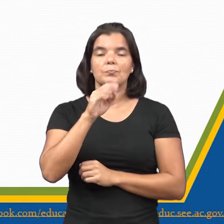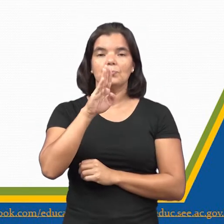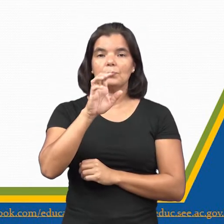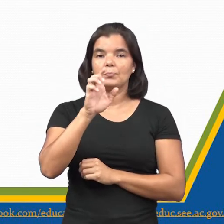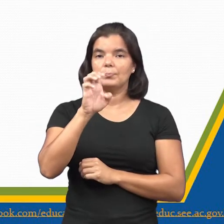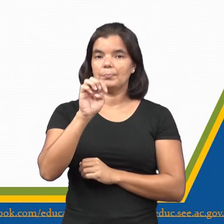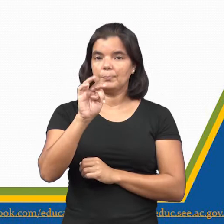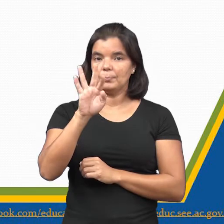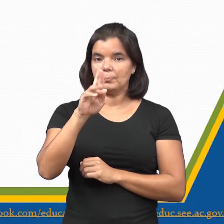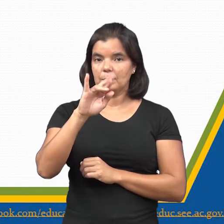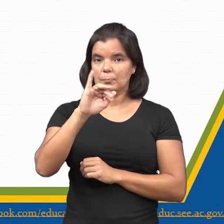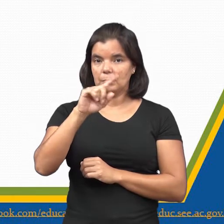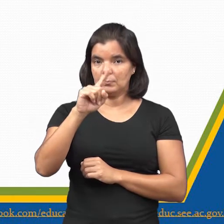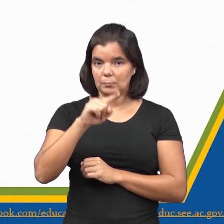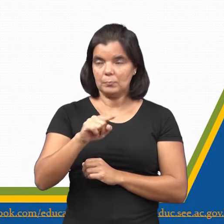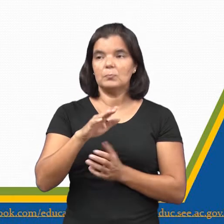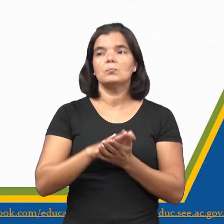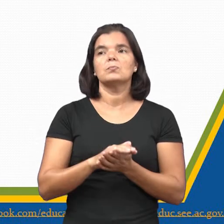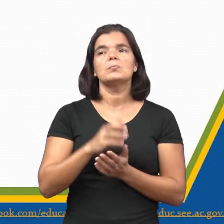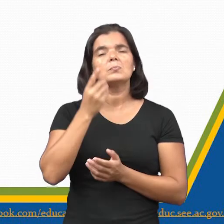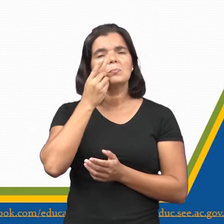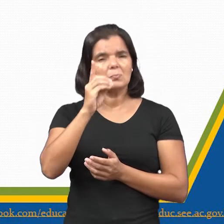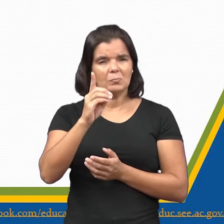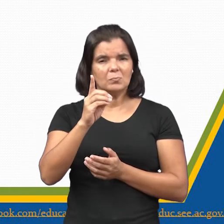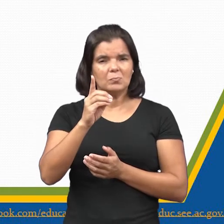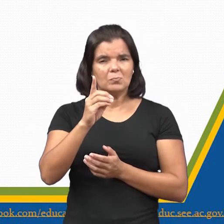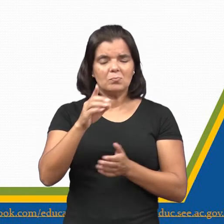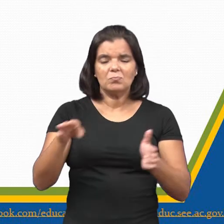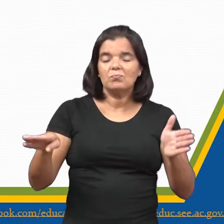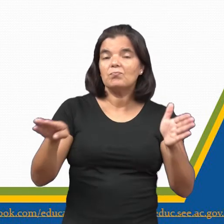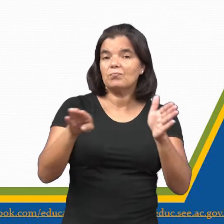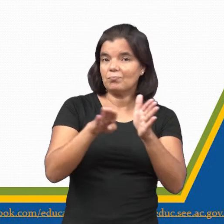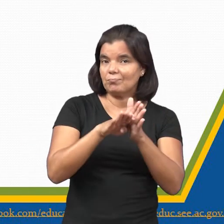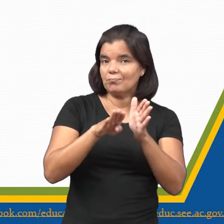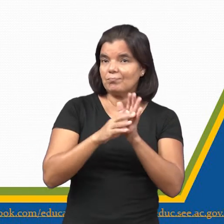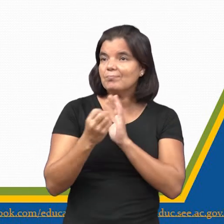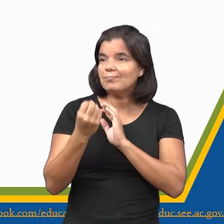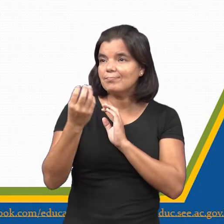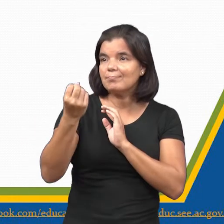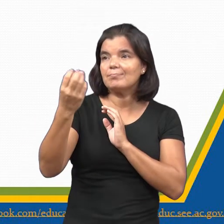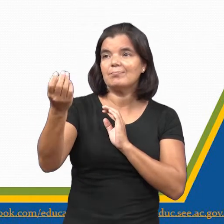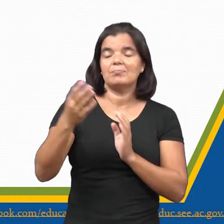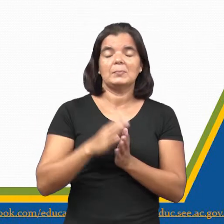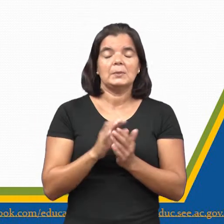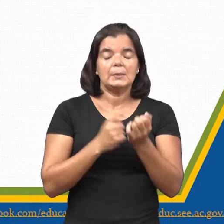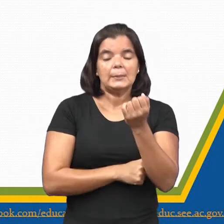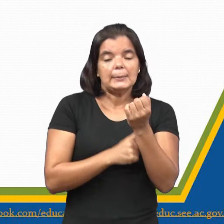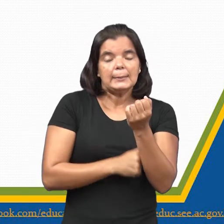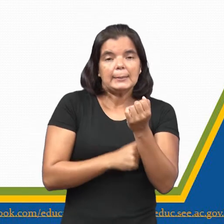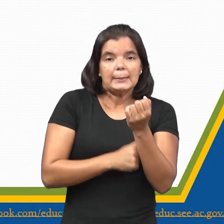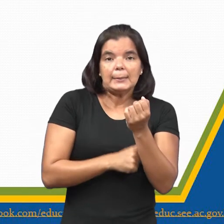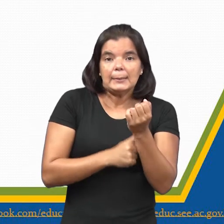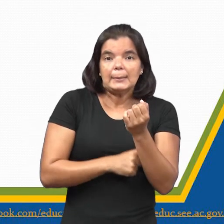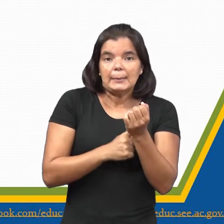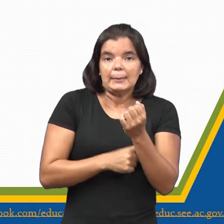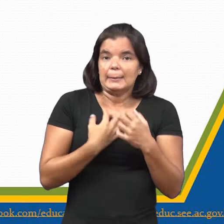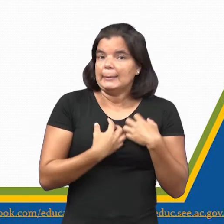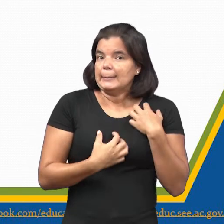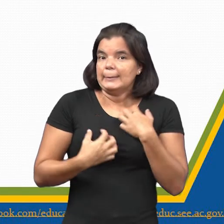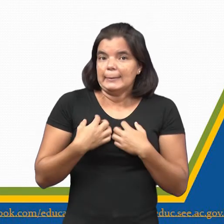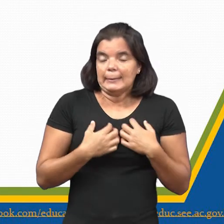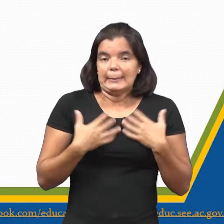Vamos ler. Até que o dia da viagem chegou. Estava nervosa,